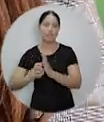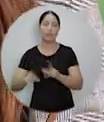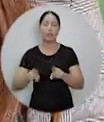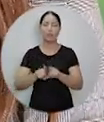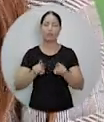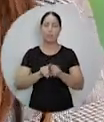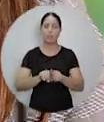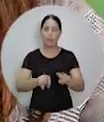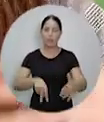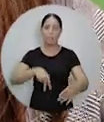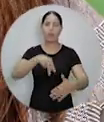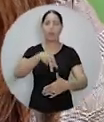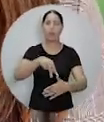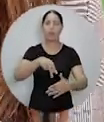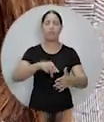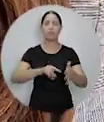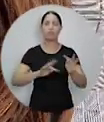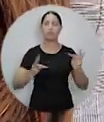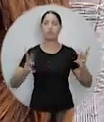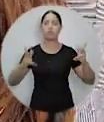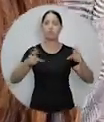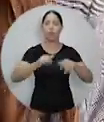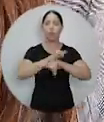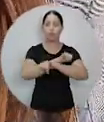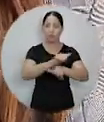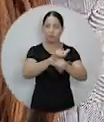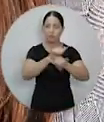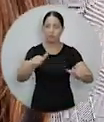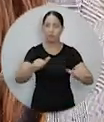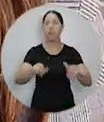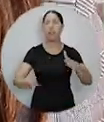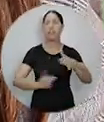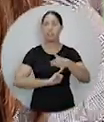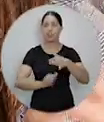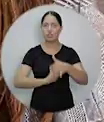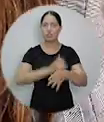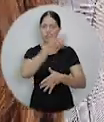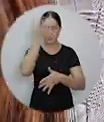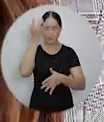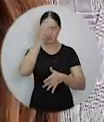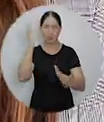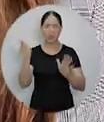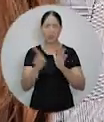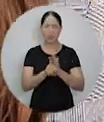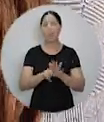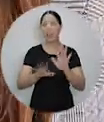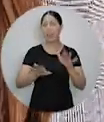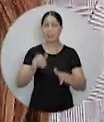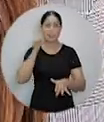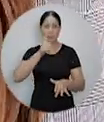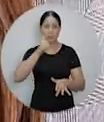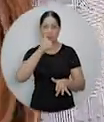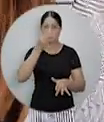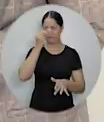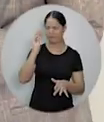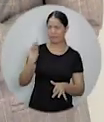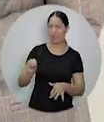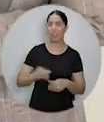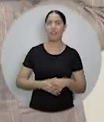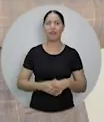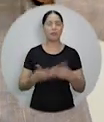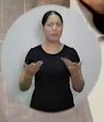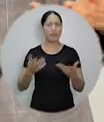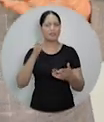o palanque eletrônico que é fornecido pela propaganda institucional por aqueles que exercem cargos, nos é negado